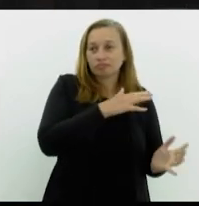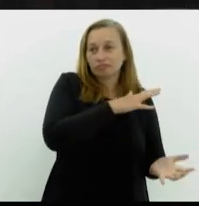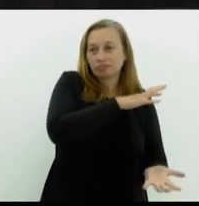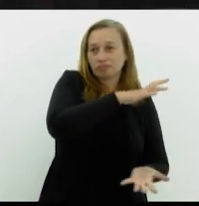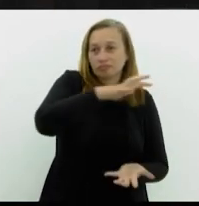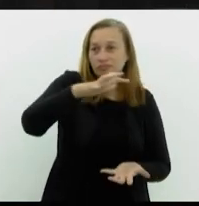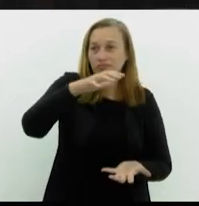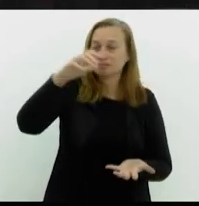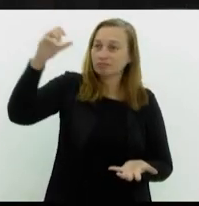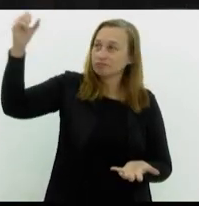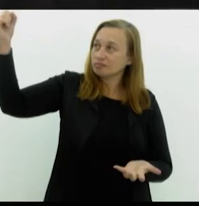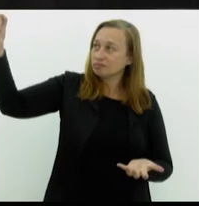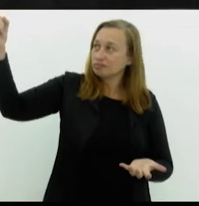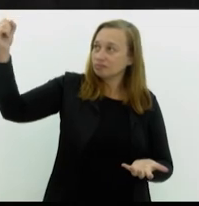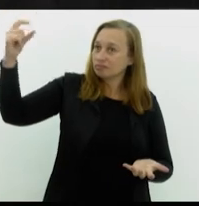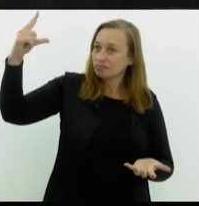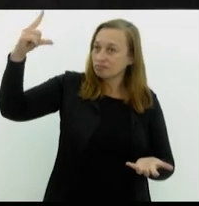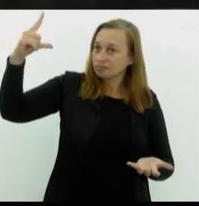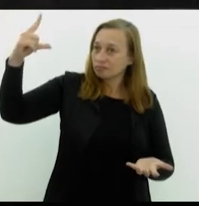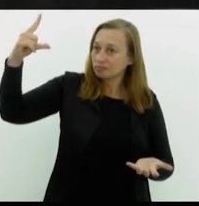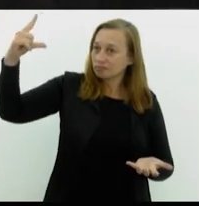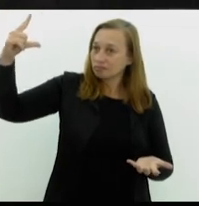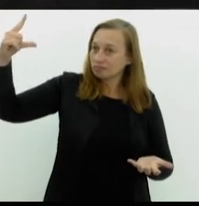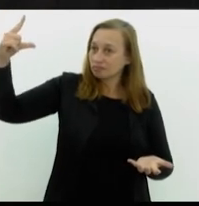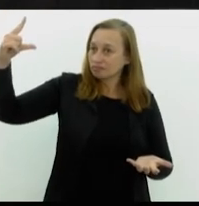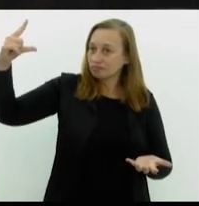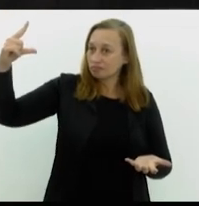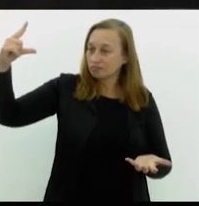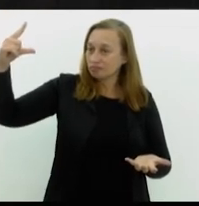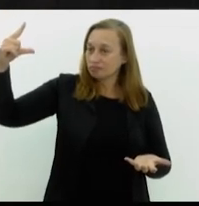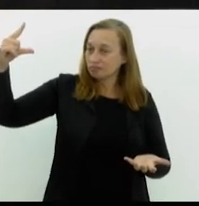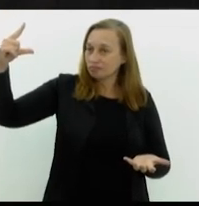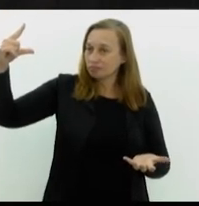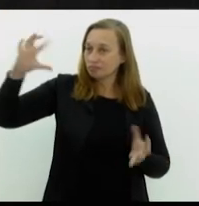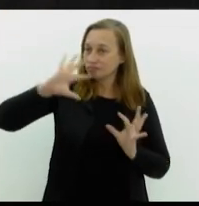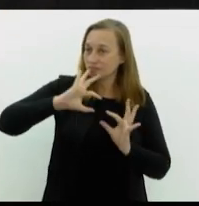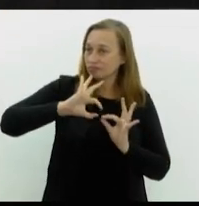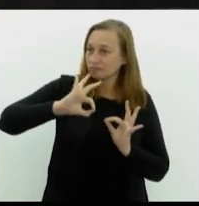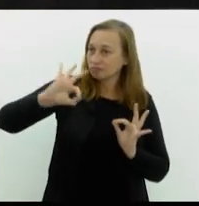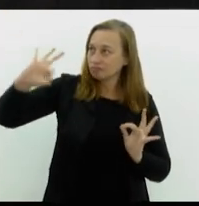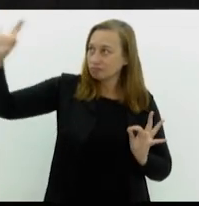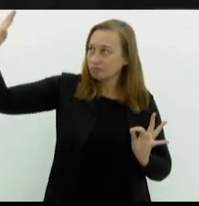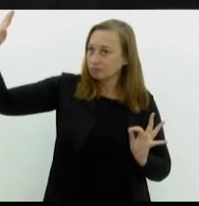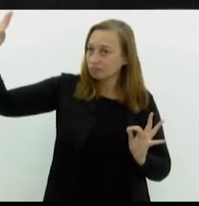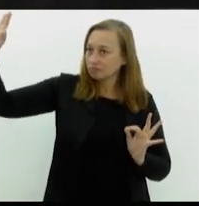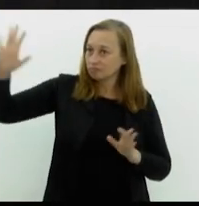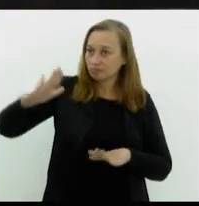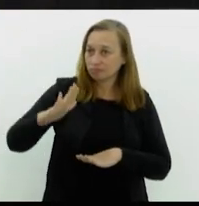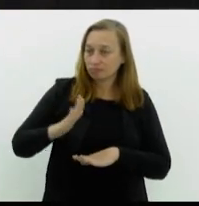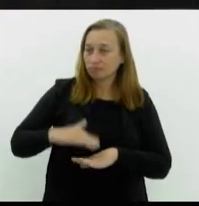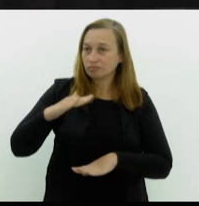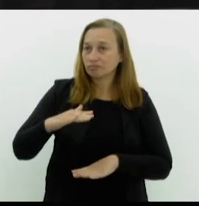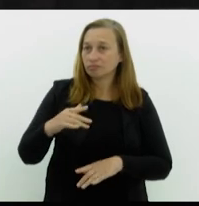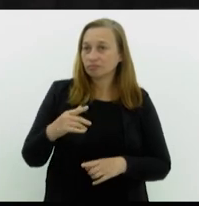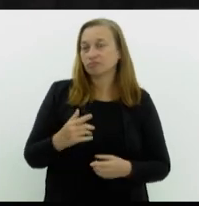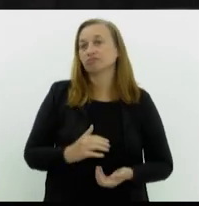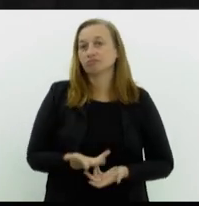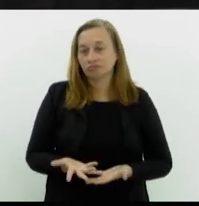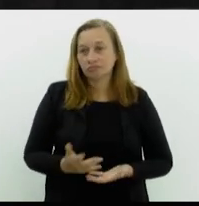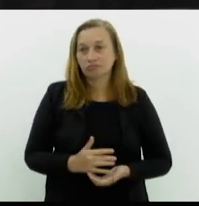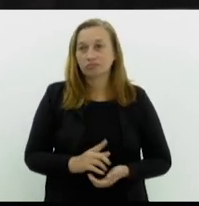pontos mais distantes. Mais distantes. Porque não é como muitos